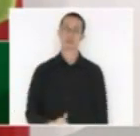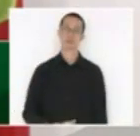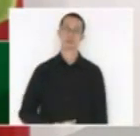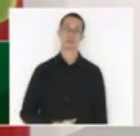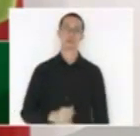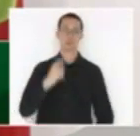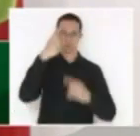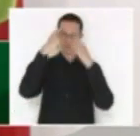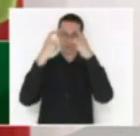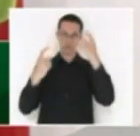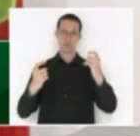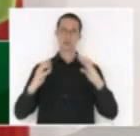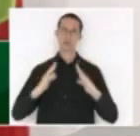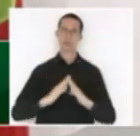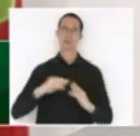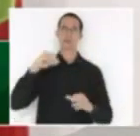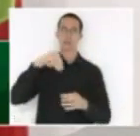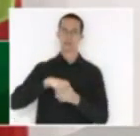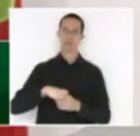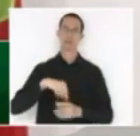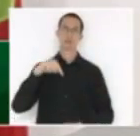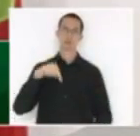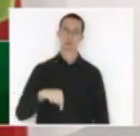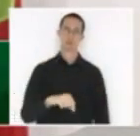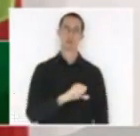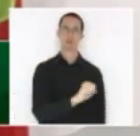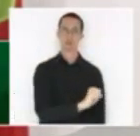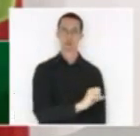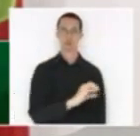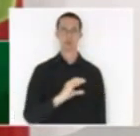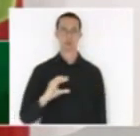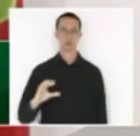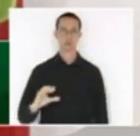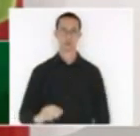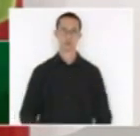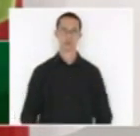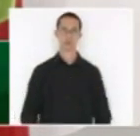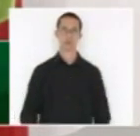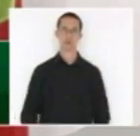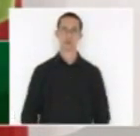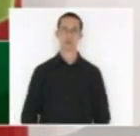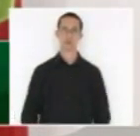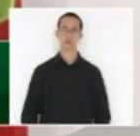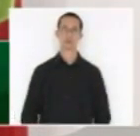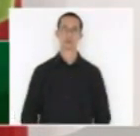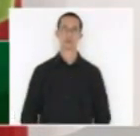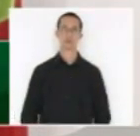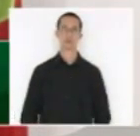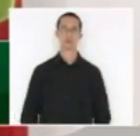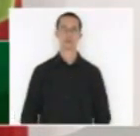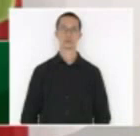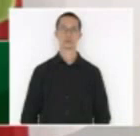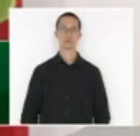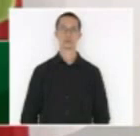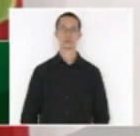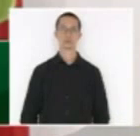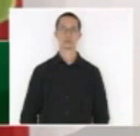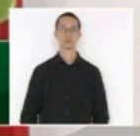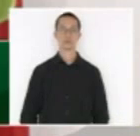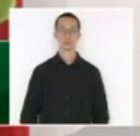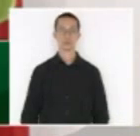2.554 ligações relatando a violência doméstica em Santa Catarina. Os relatos